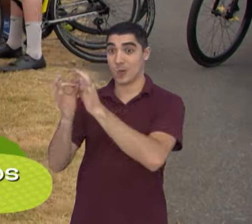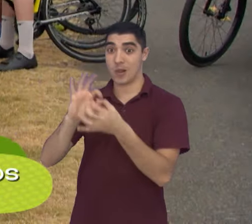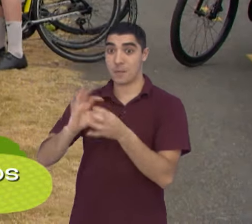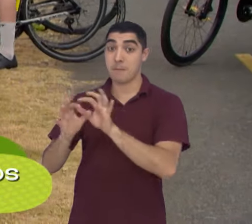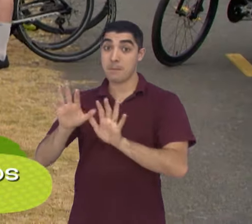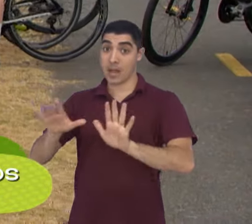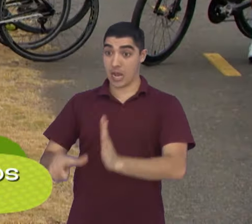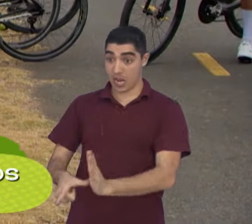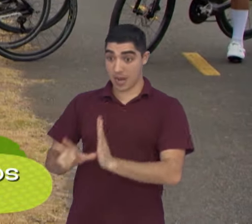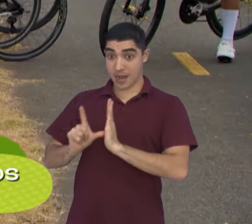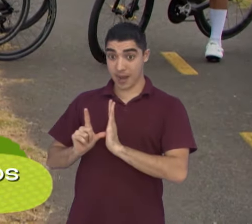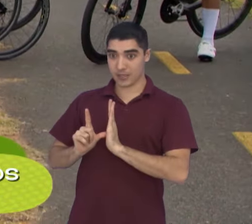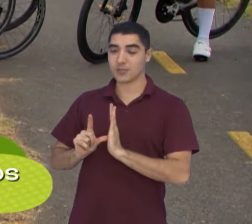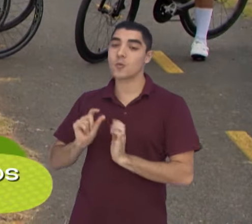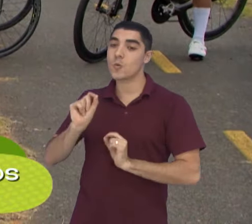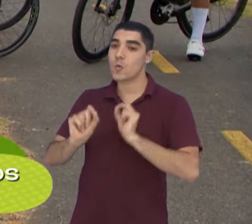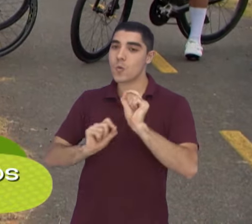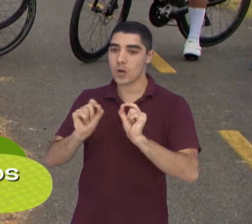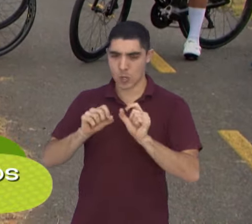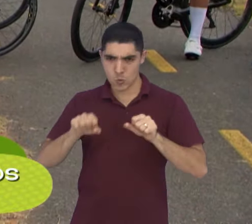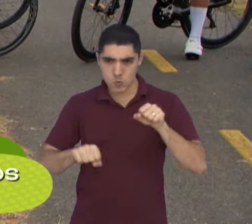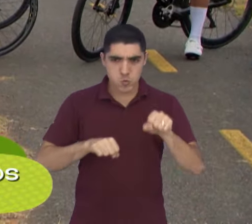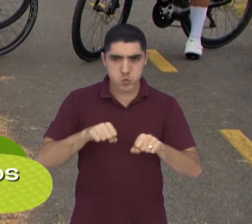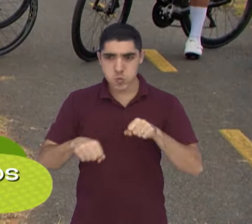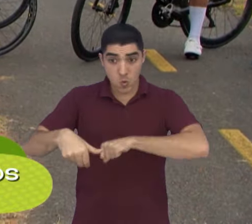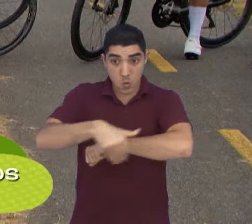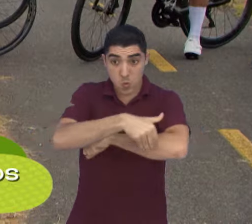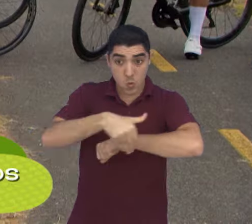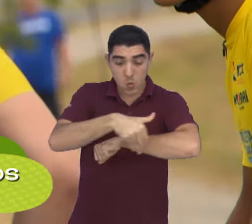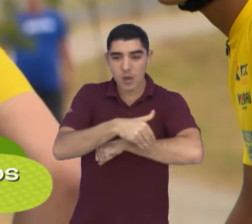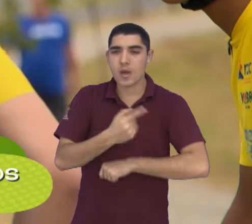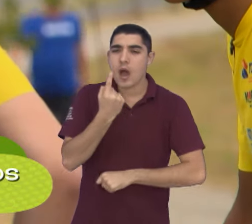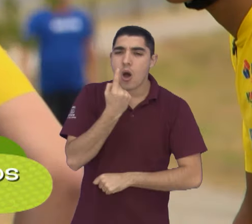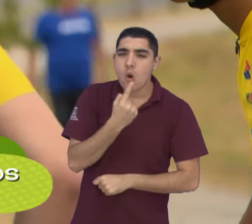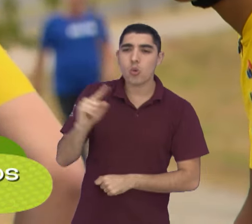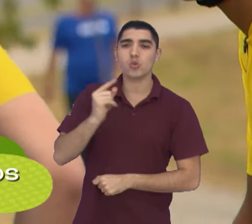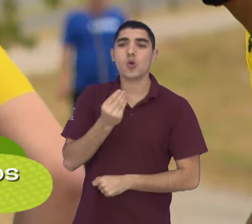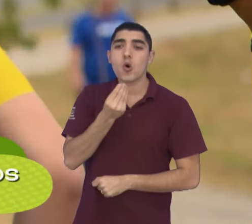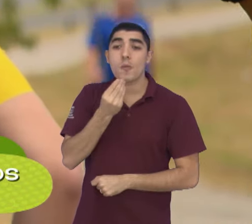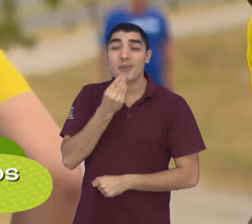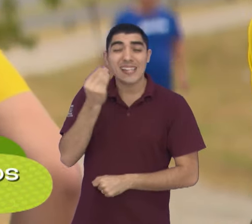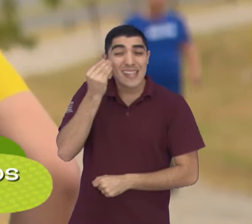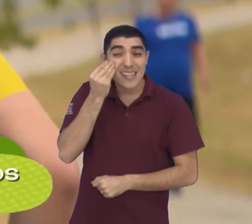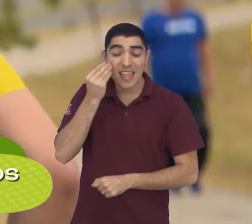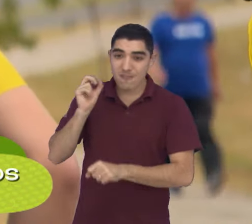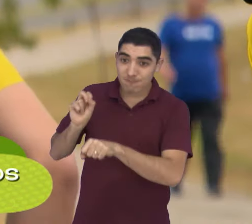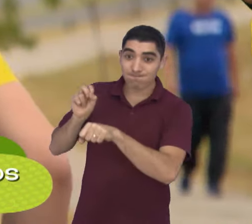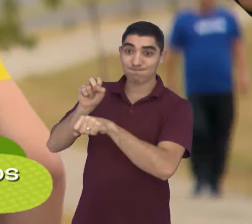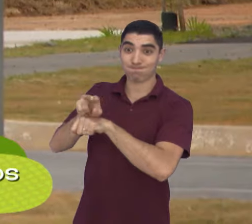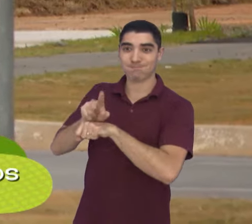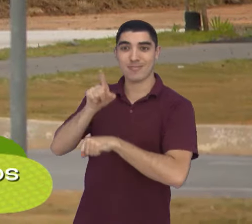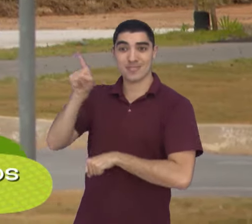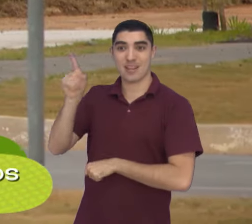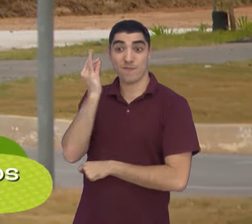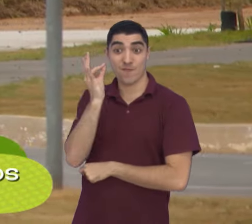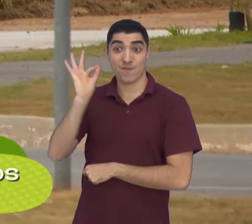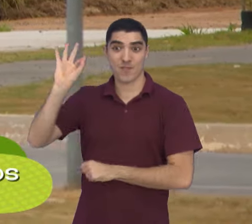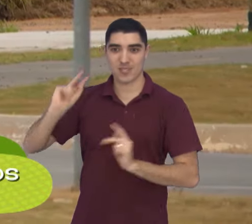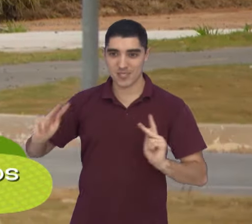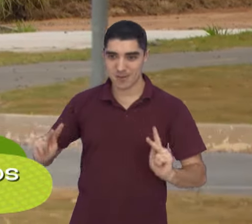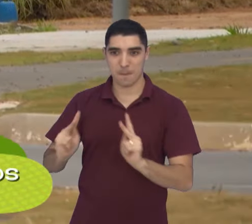os atletas do ciclismo de estrada terão a última chance de buscar a tão sonhada vaga para Paris. E